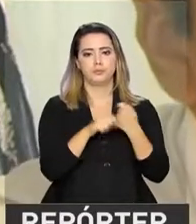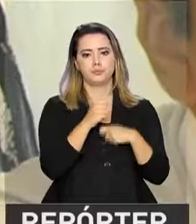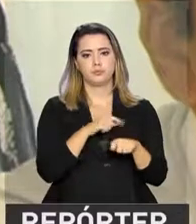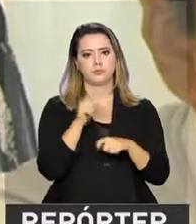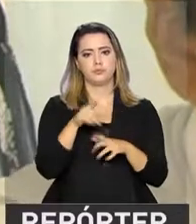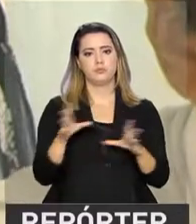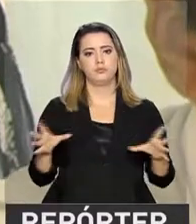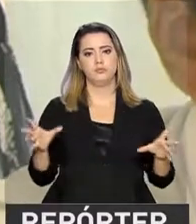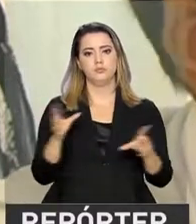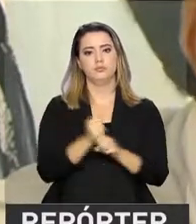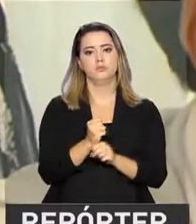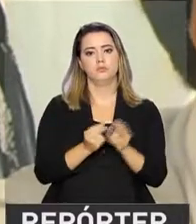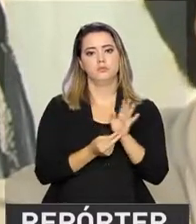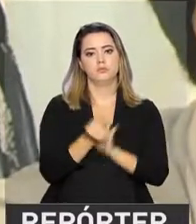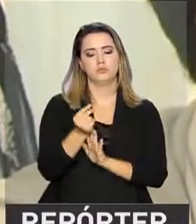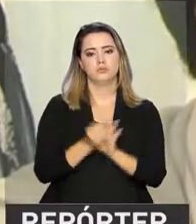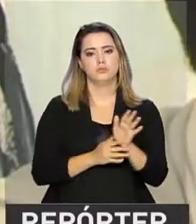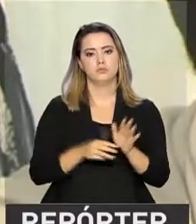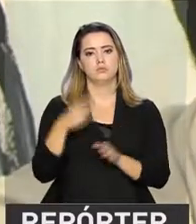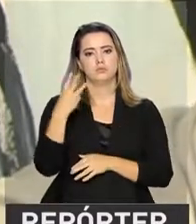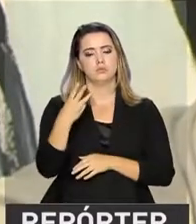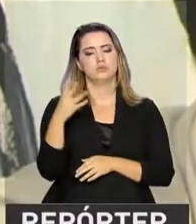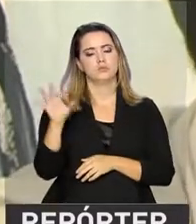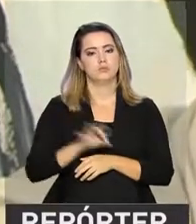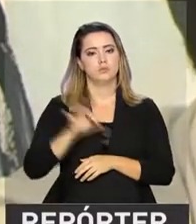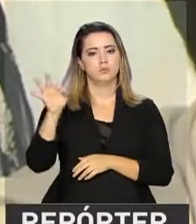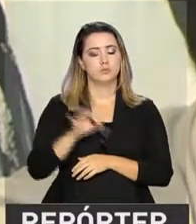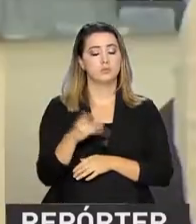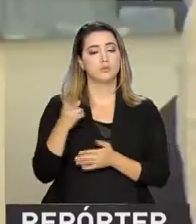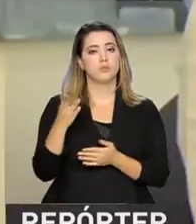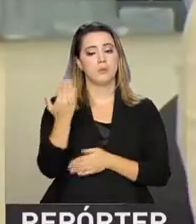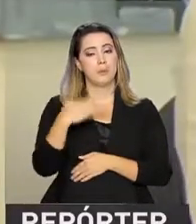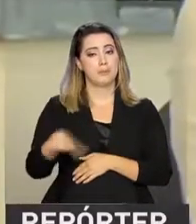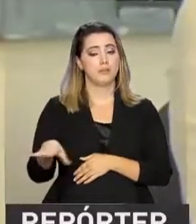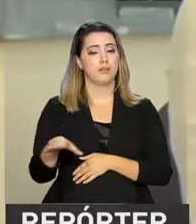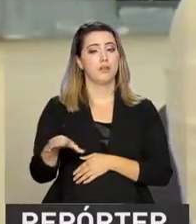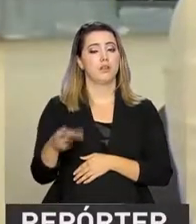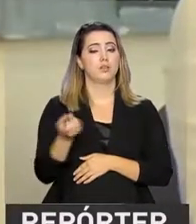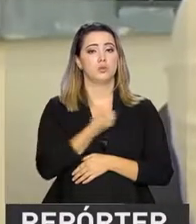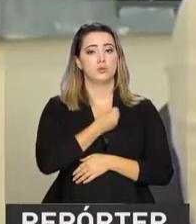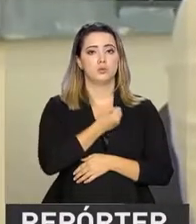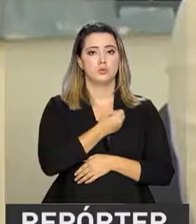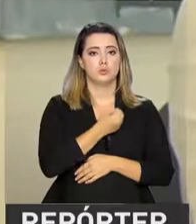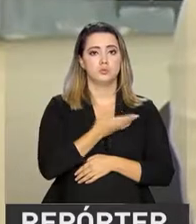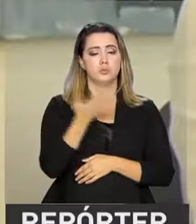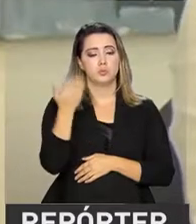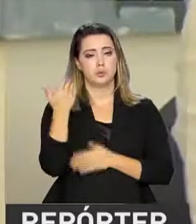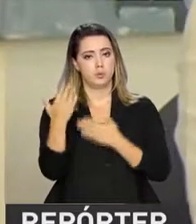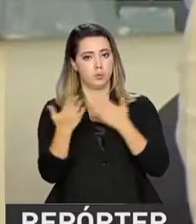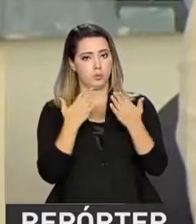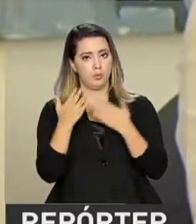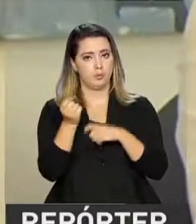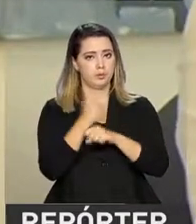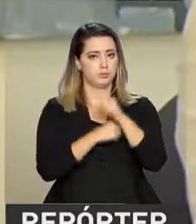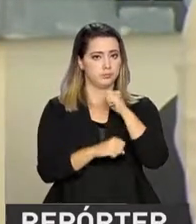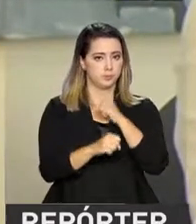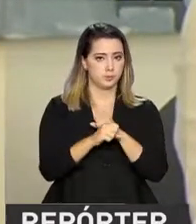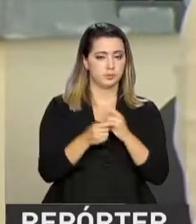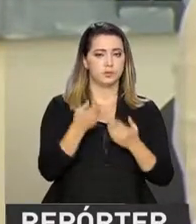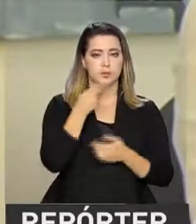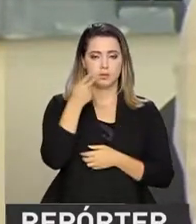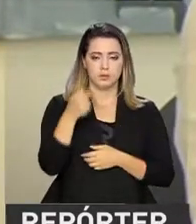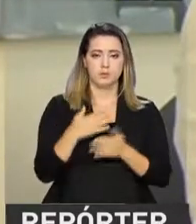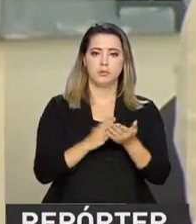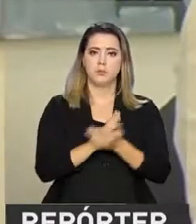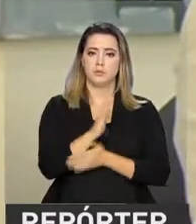economista é fechar o ano com inflação em torno de 3%, metade do número registrado no fim de 2016, e